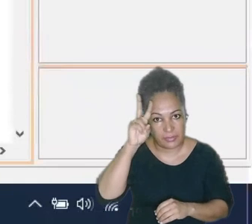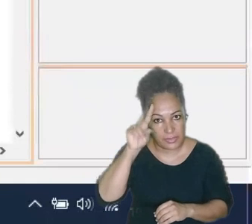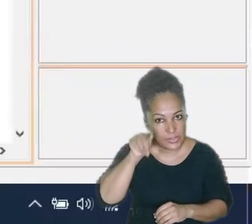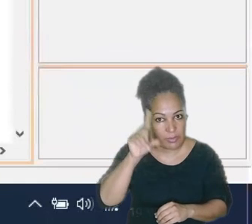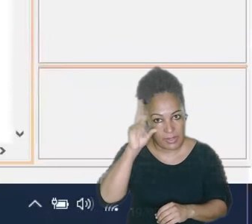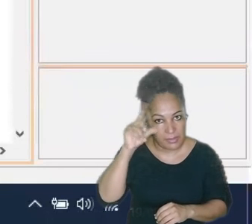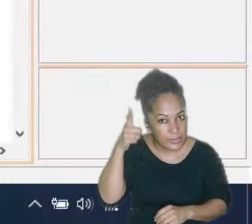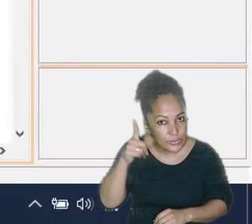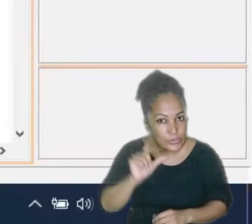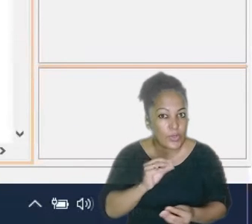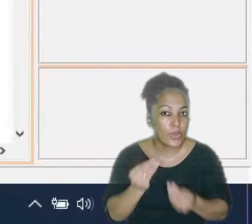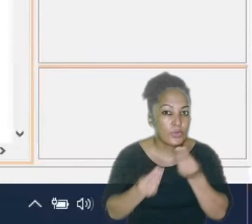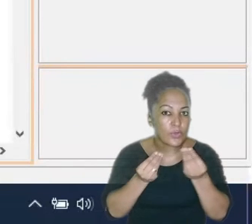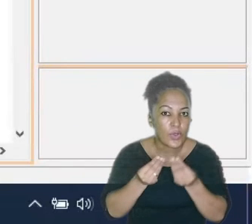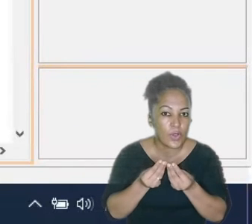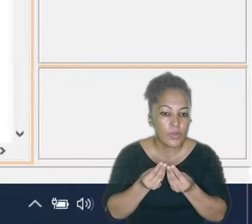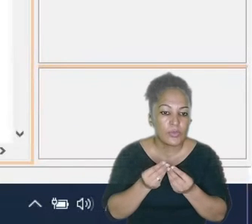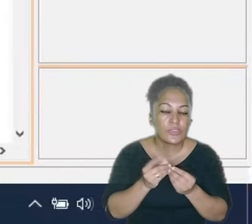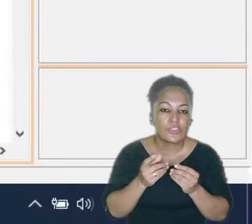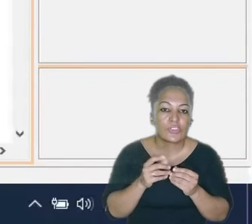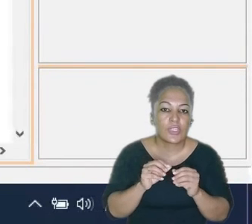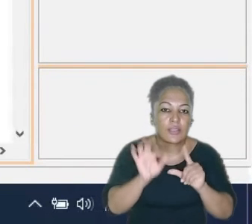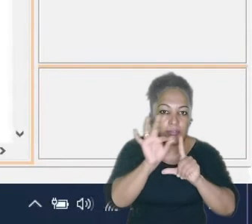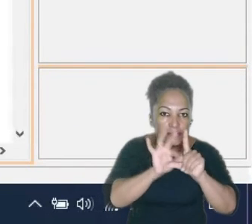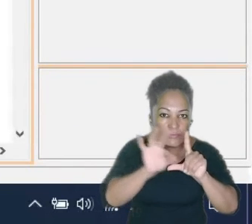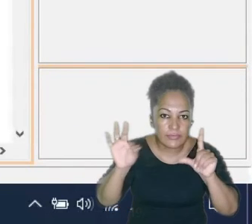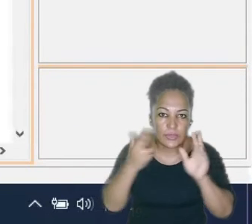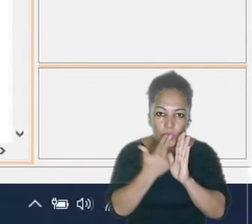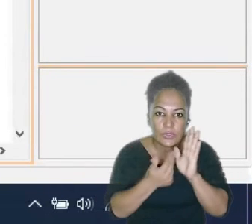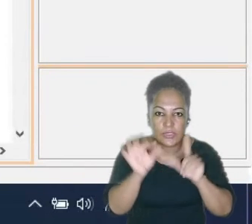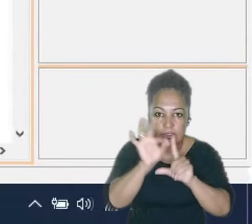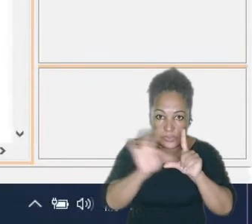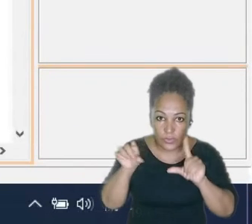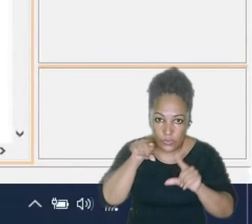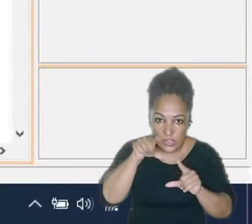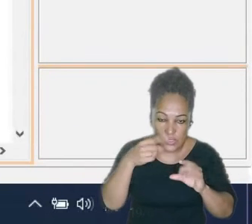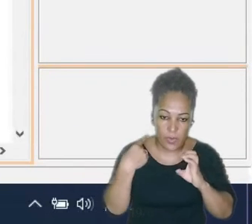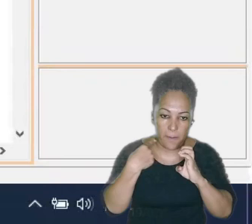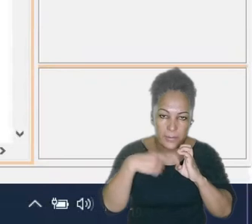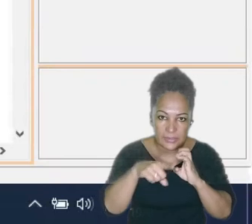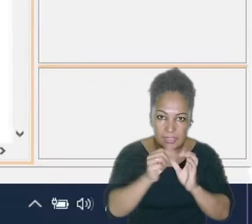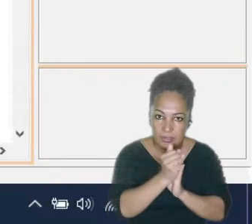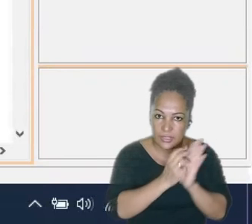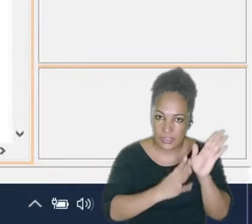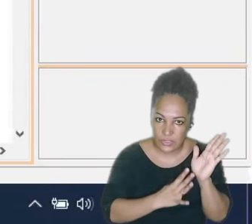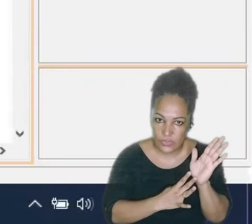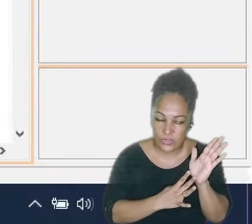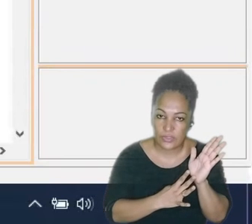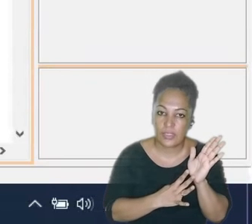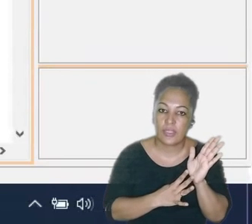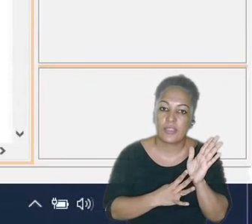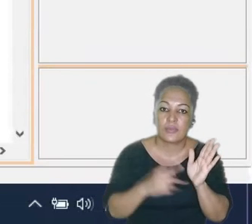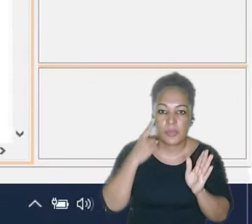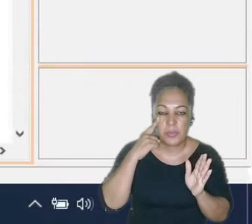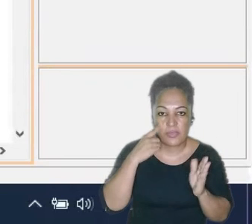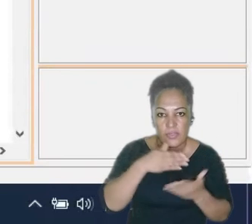aqui. Lembrando, só para lembrar mais uma vez, como é que gera a imagem, então, desse diagrama, vocês vão me mandar nas tarefas,